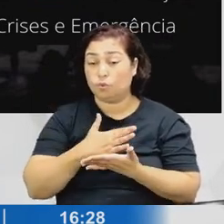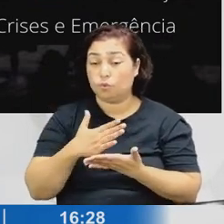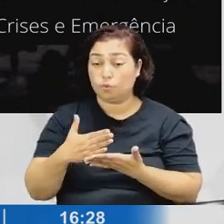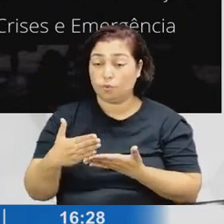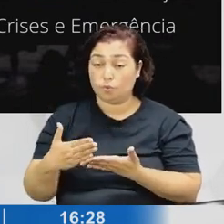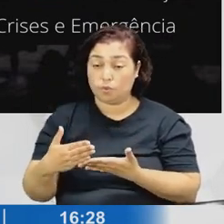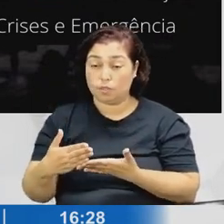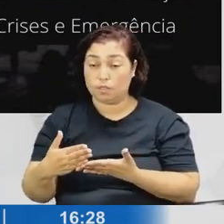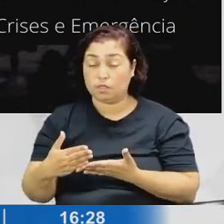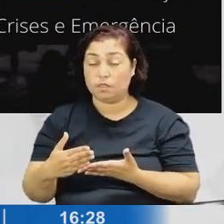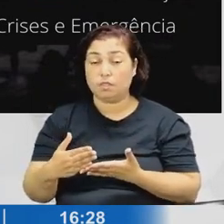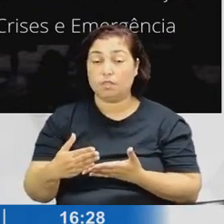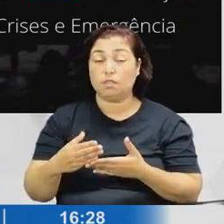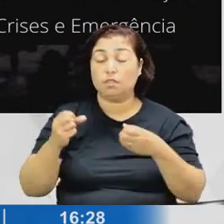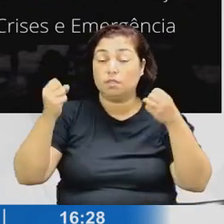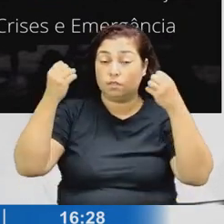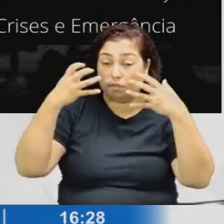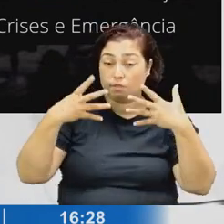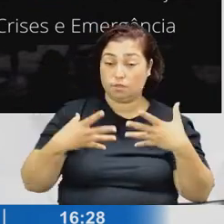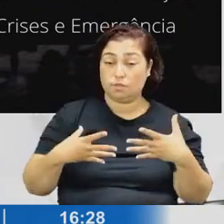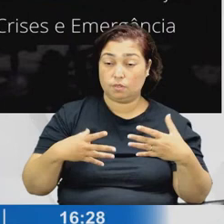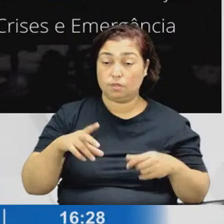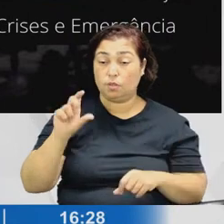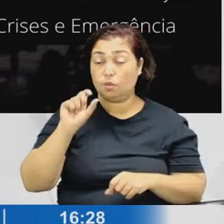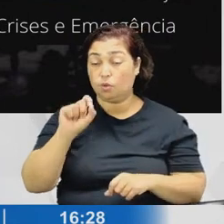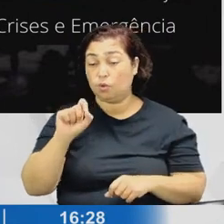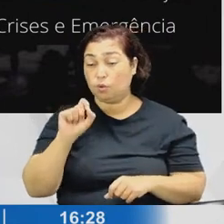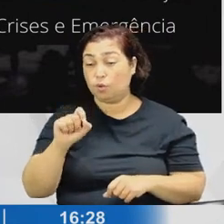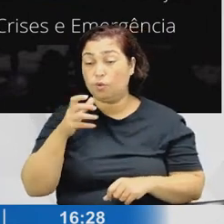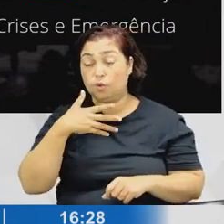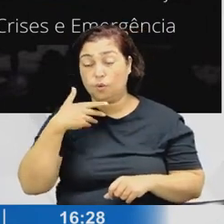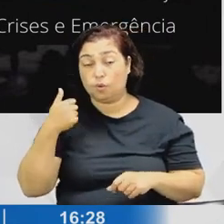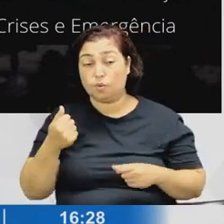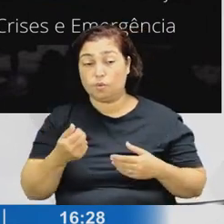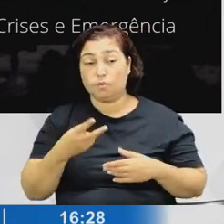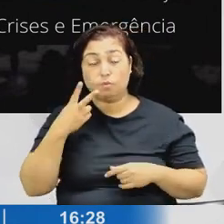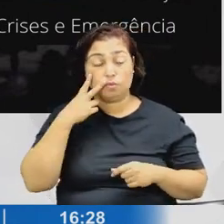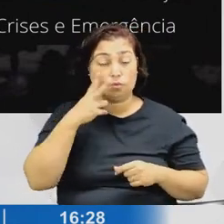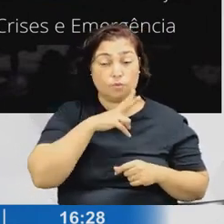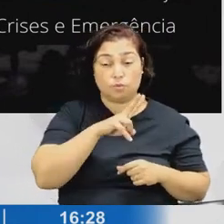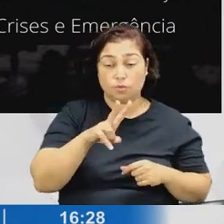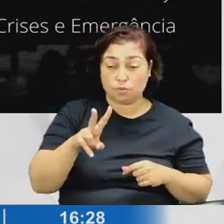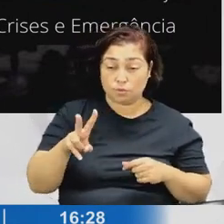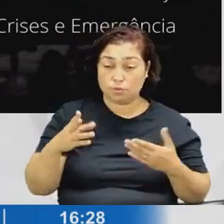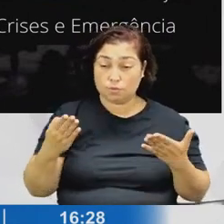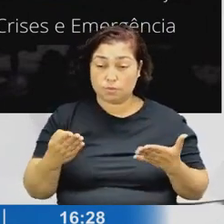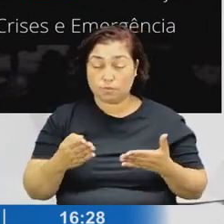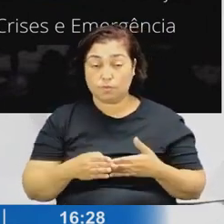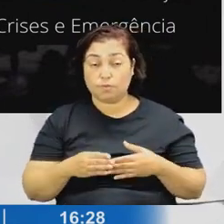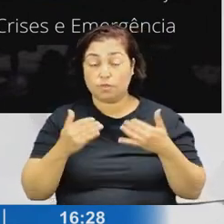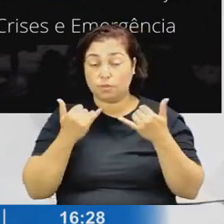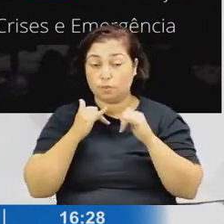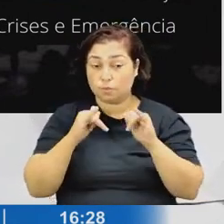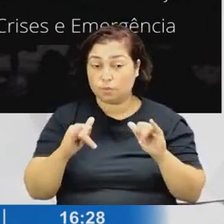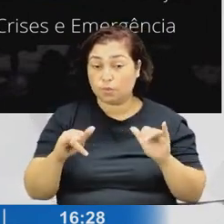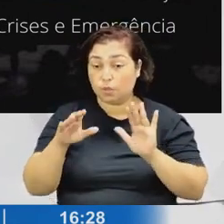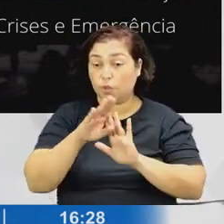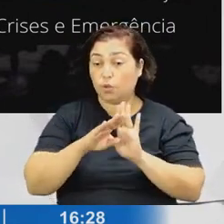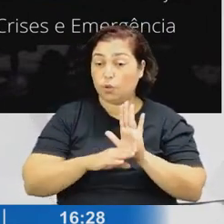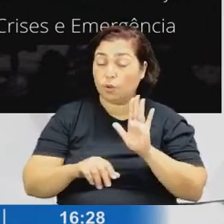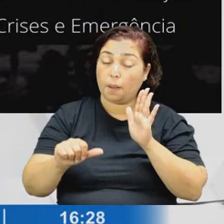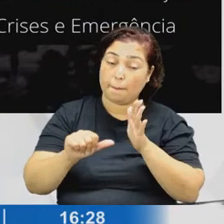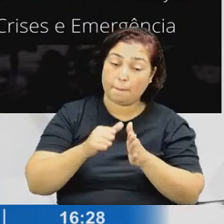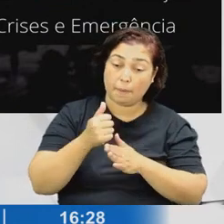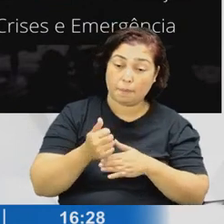né então você vai explicar o que que vai melhorar daqui a 50 anos e você vai acompanhando e e publicando as etapas primeira